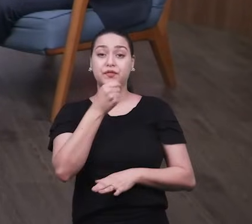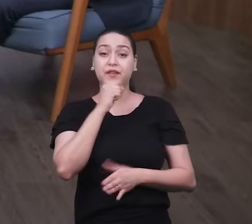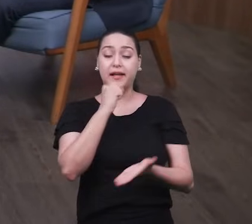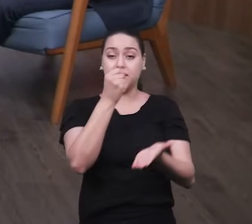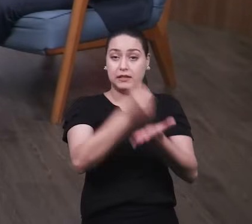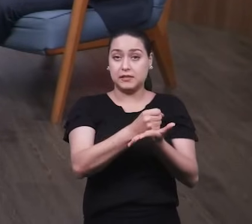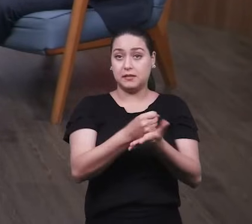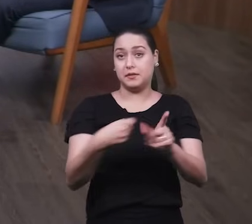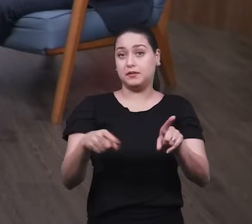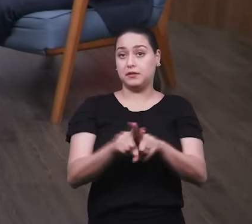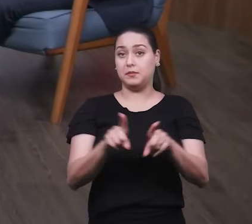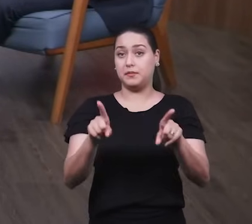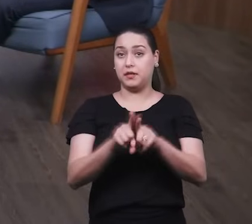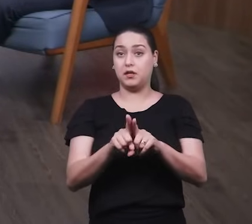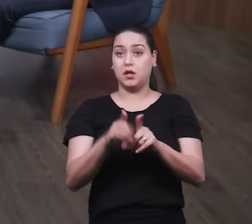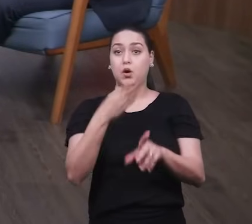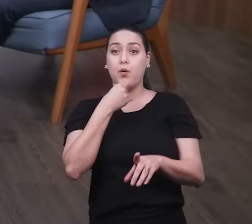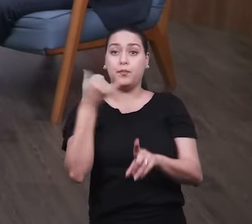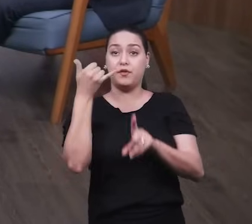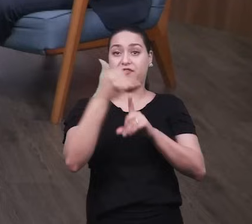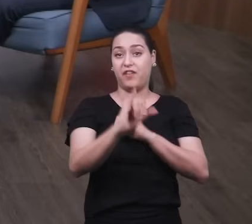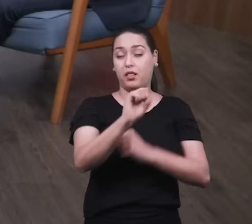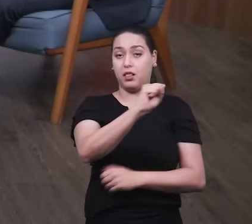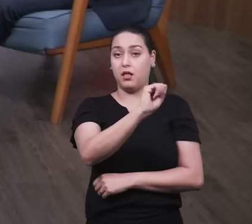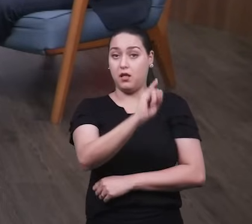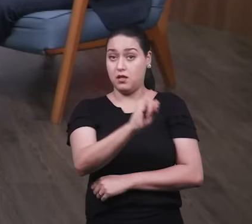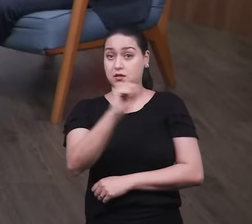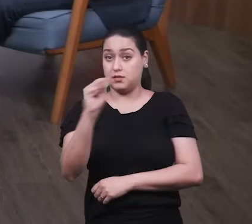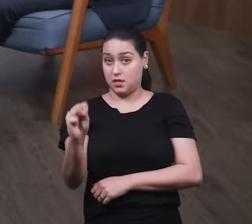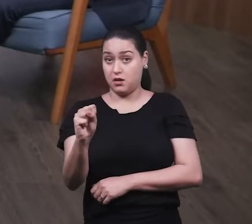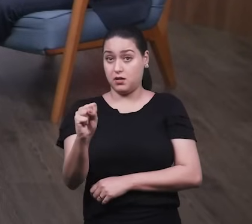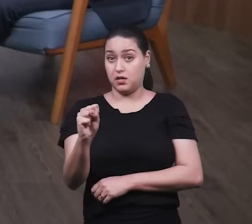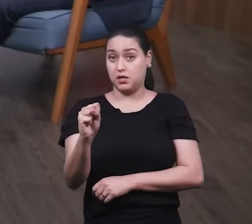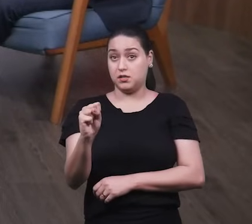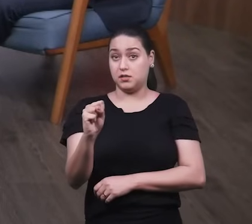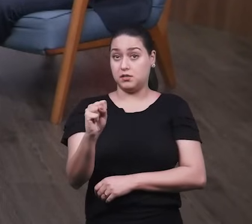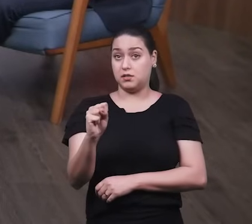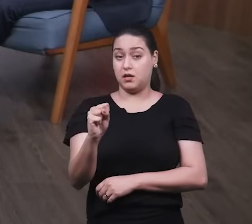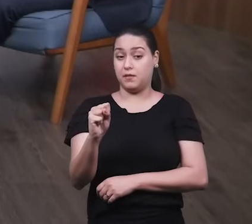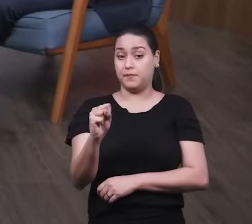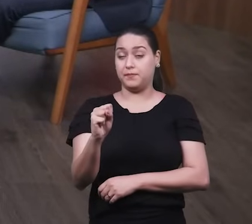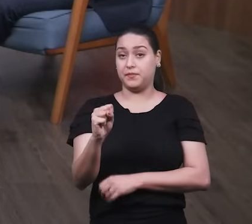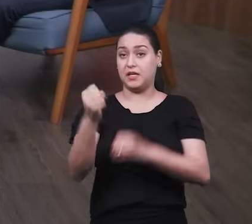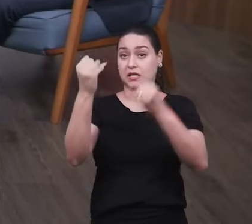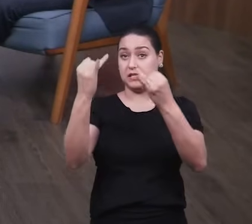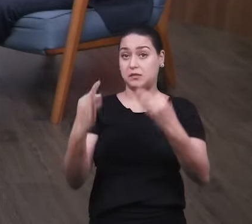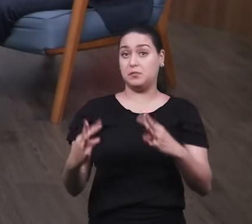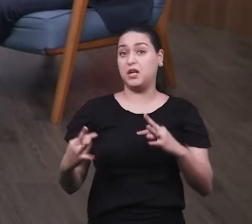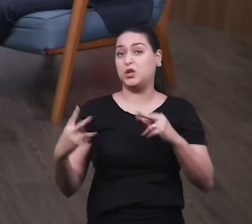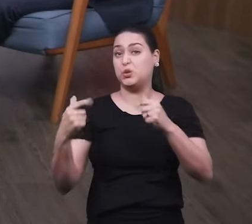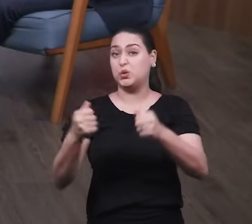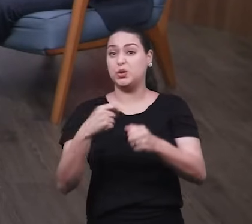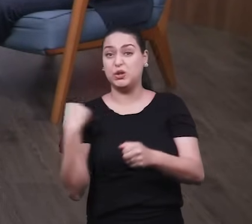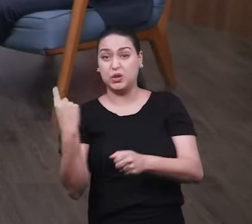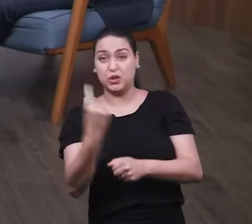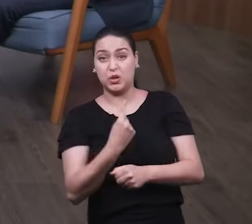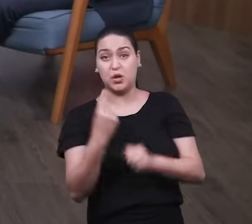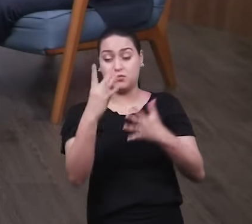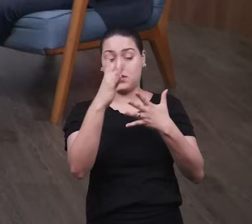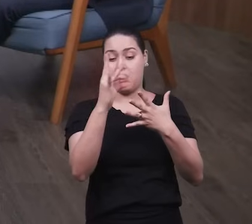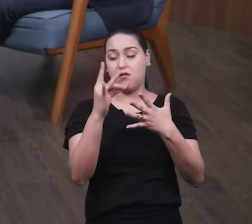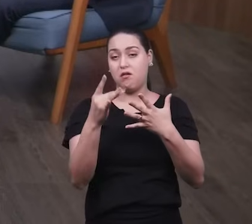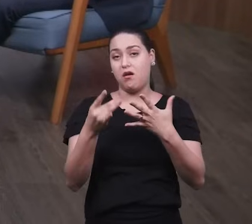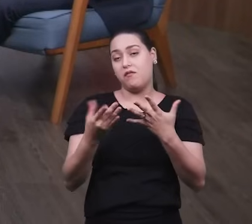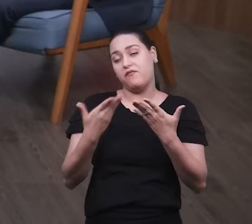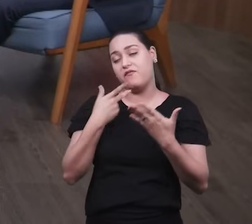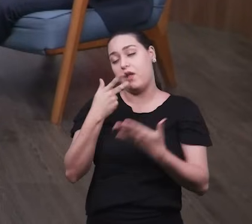Velho Testamento também, o profeta Isaías fala de tudo aquilo que nós comentamos.